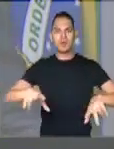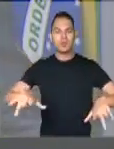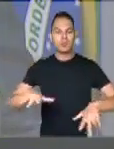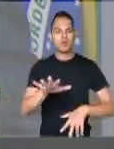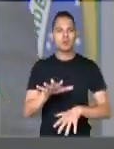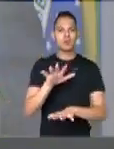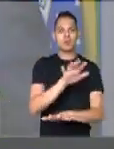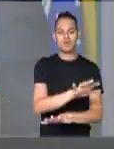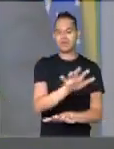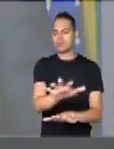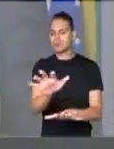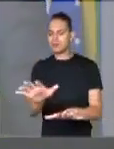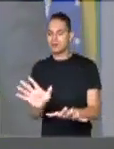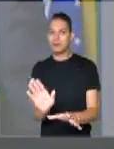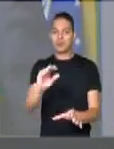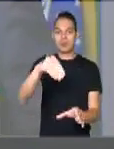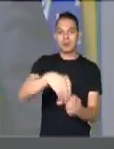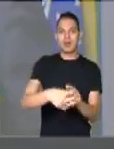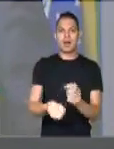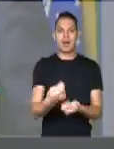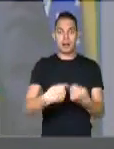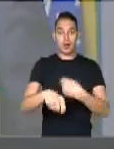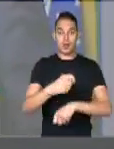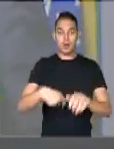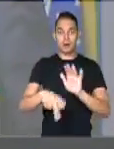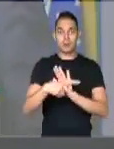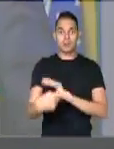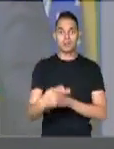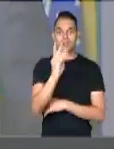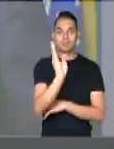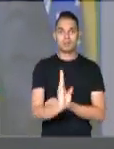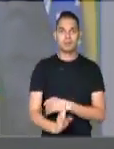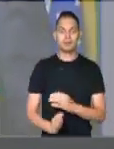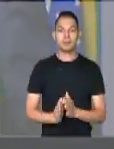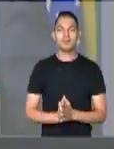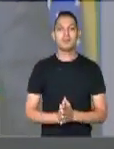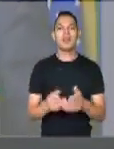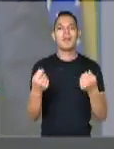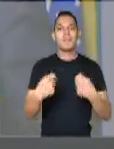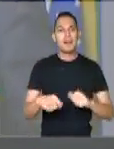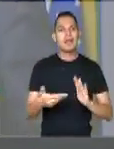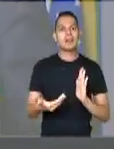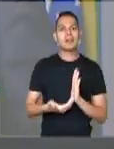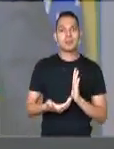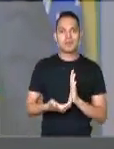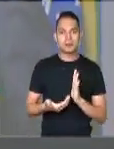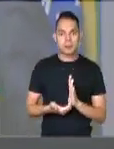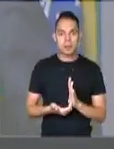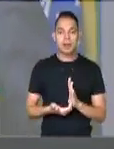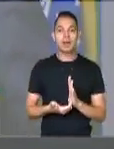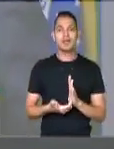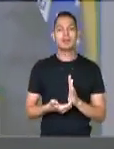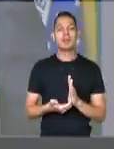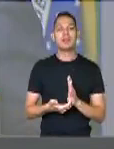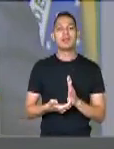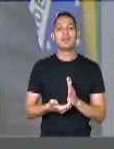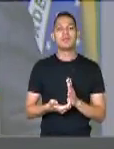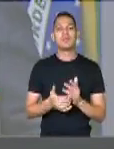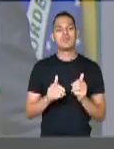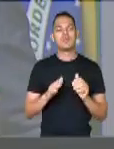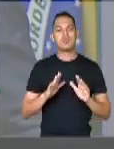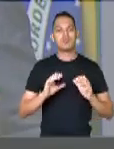todos esses setores que compõem a economia do nosso país. Precisamos desta casa, com muita